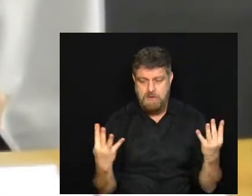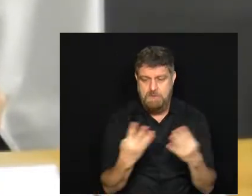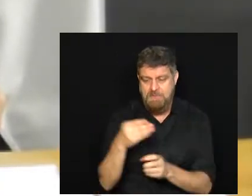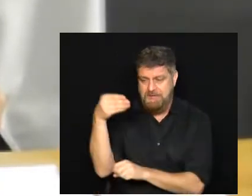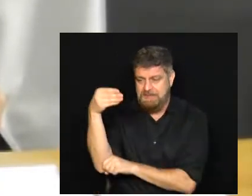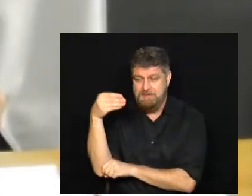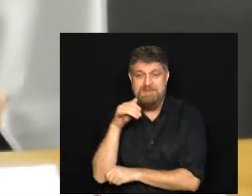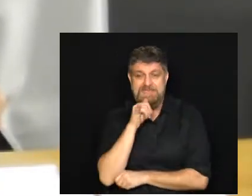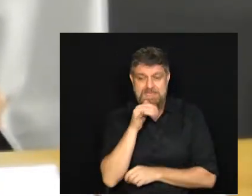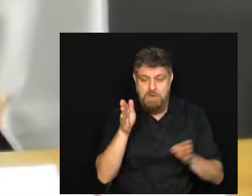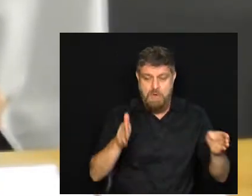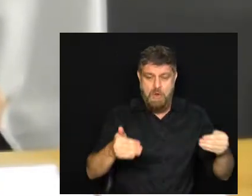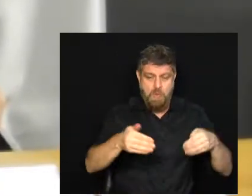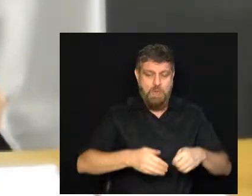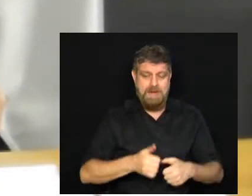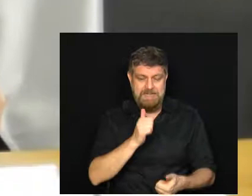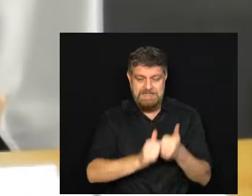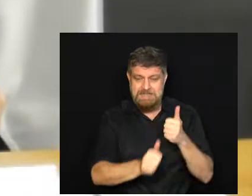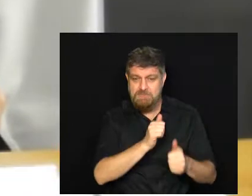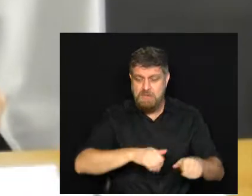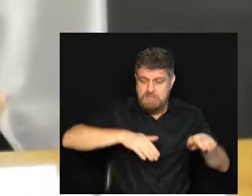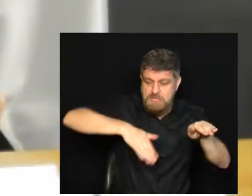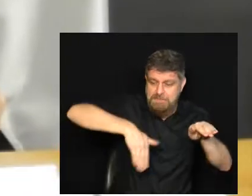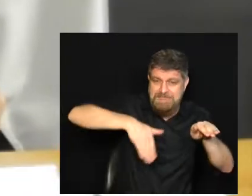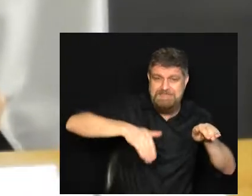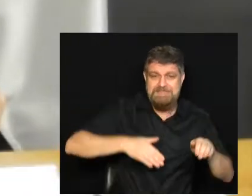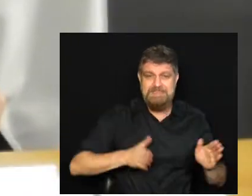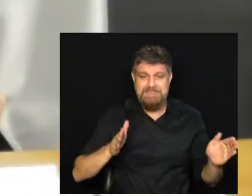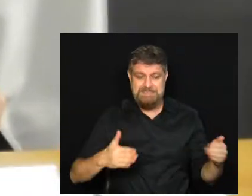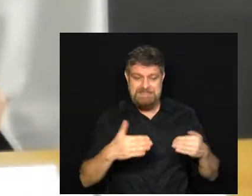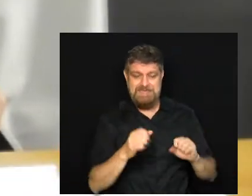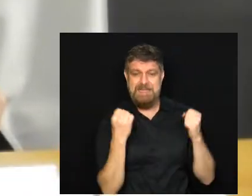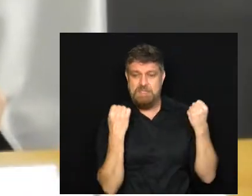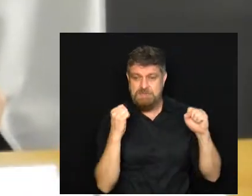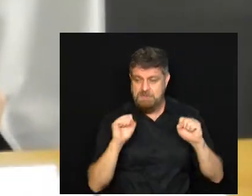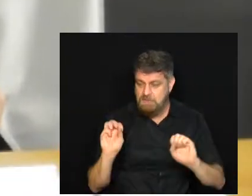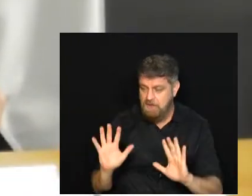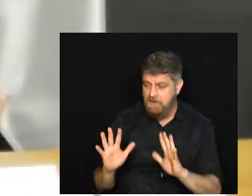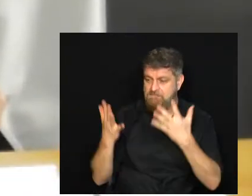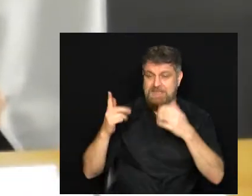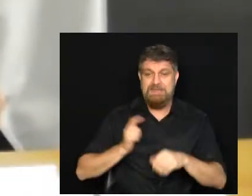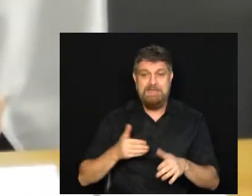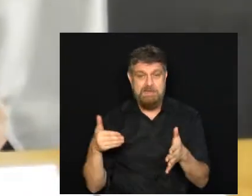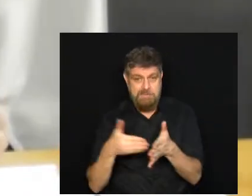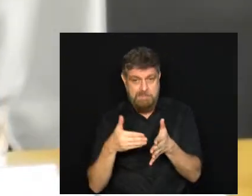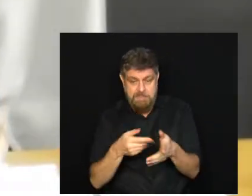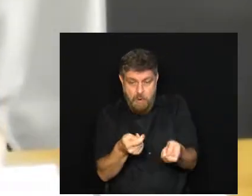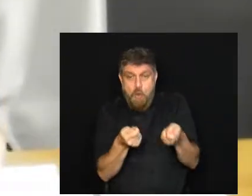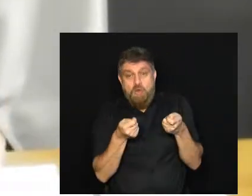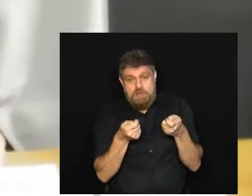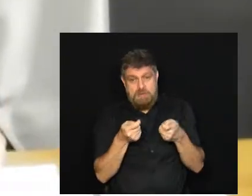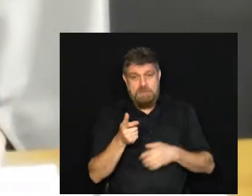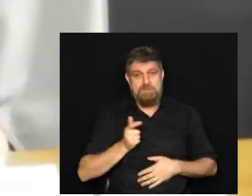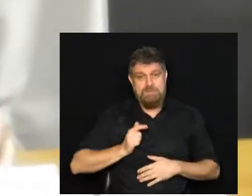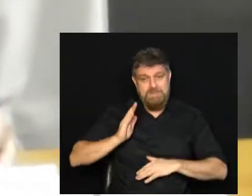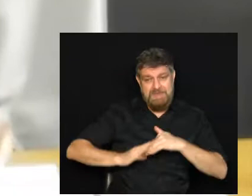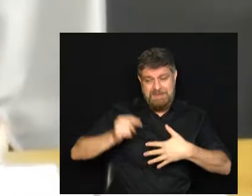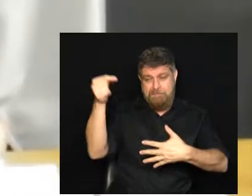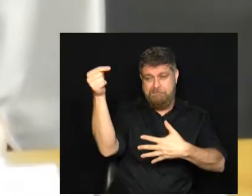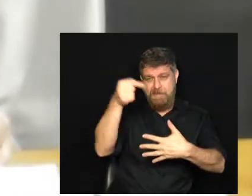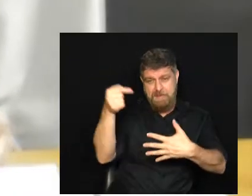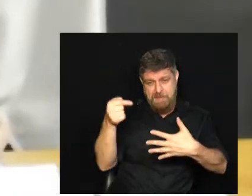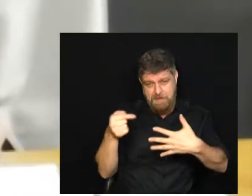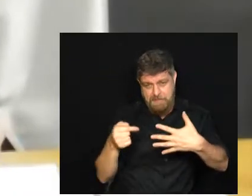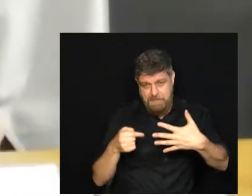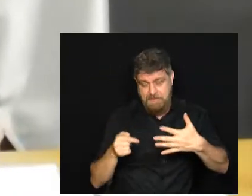quadras de esportes, piscinas, academias, salões de festas, com controle de acesso. Então, essas atividades passarão a